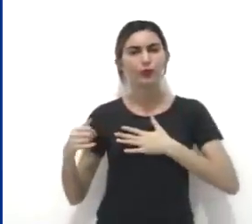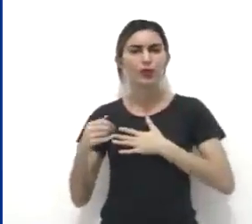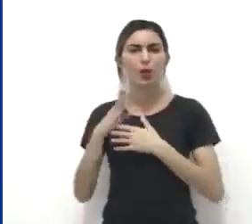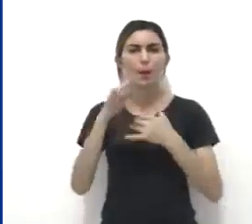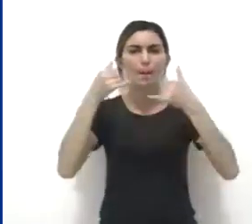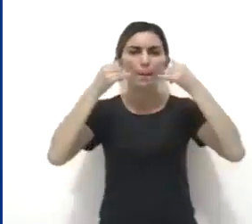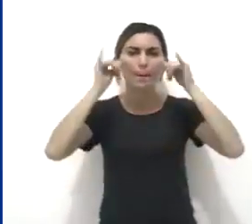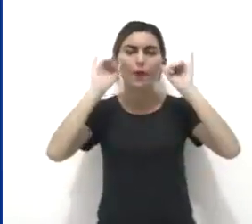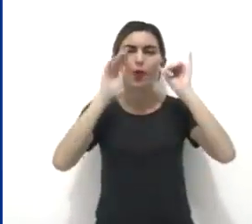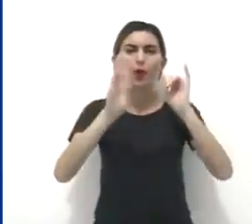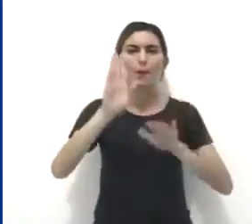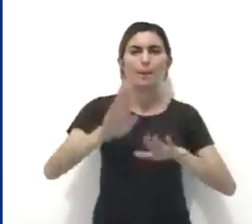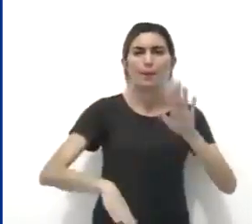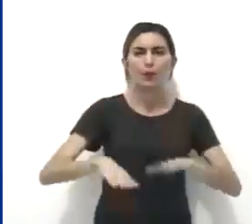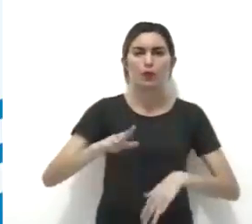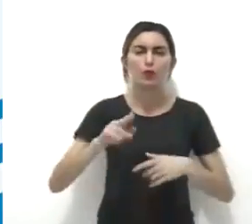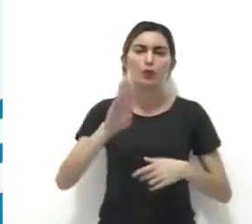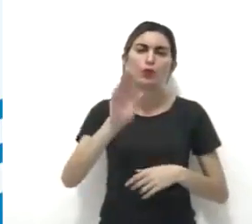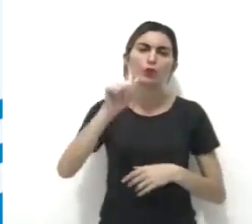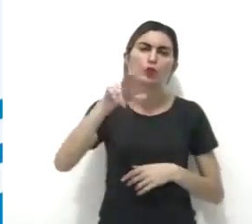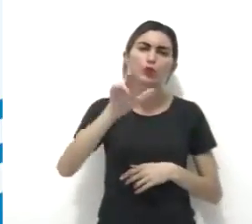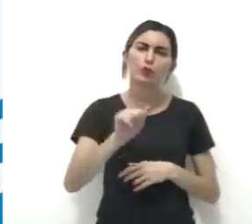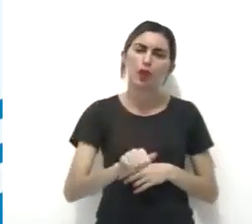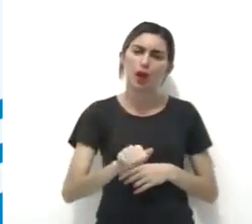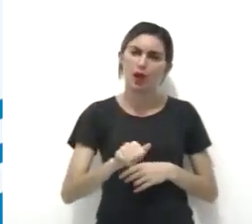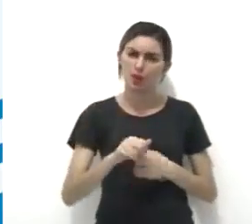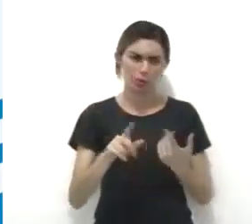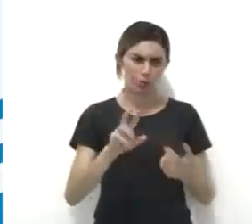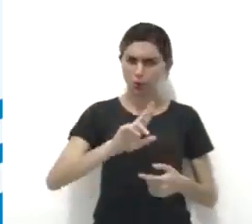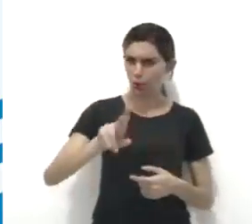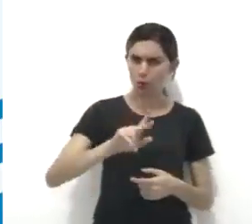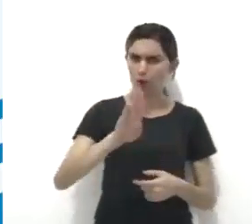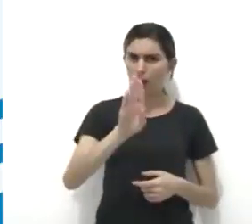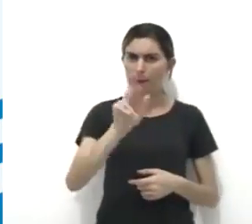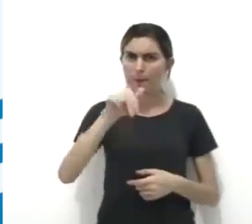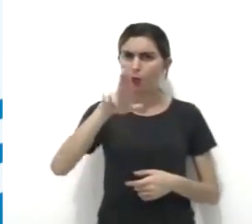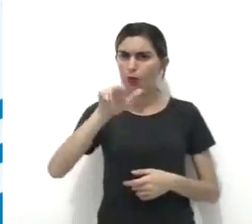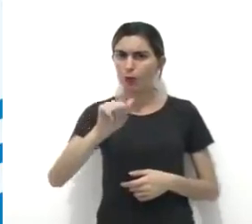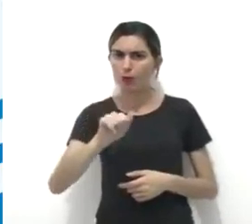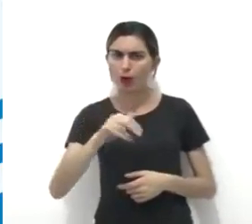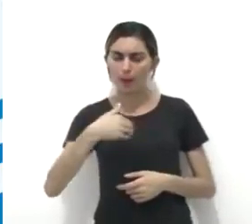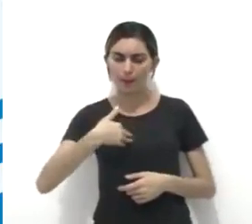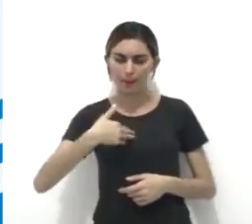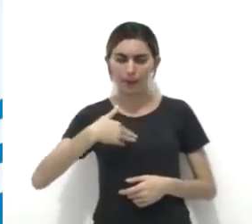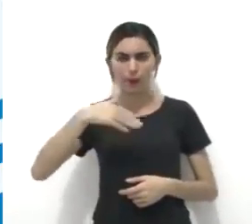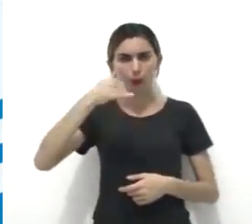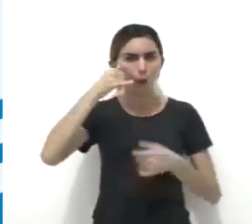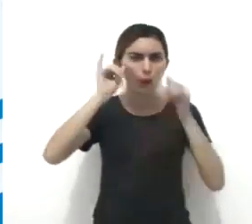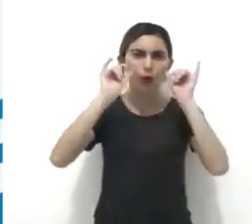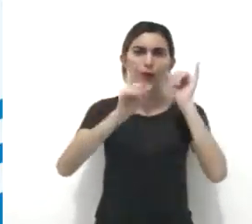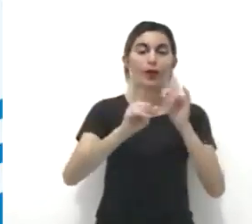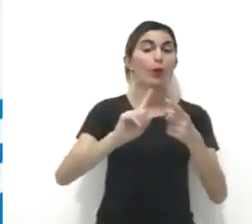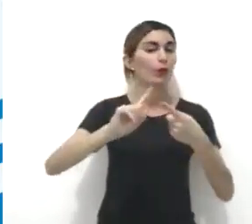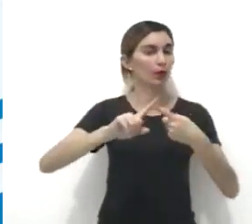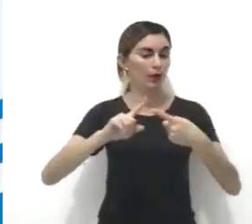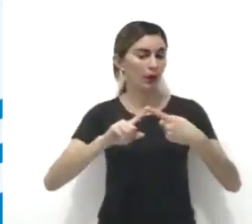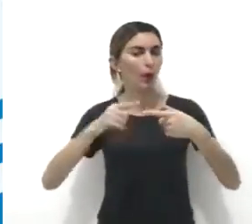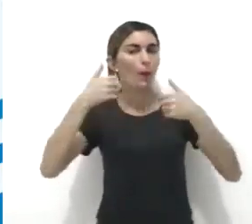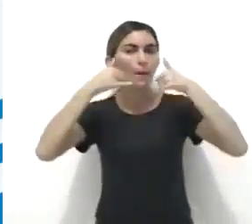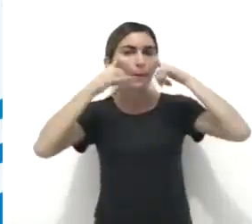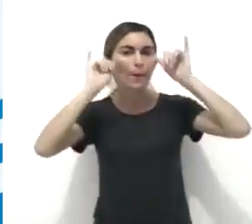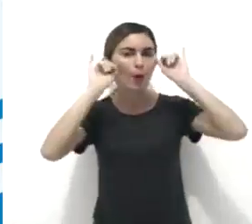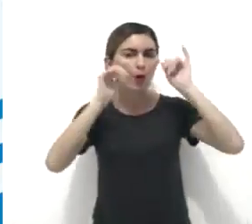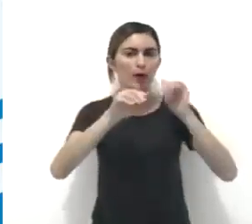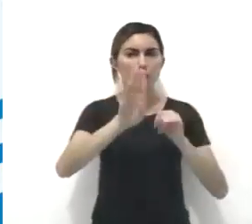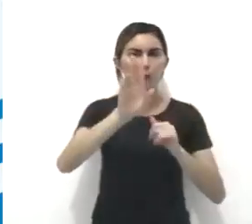A dança boi bumbá. Professora, não é bumba meu boi não? Negativo. A gente vai ver que existe o boi